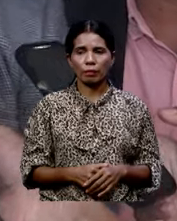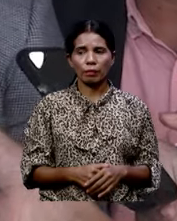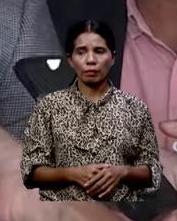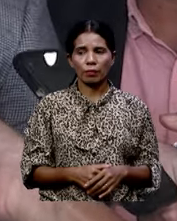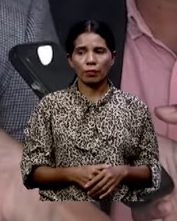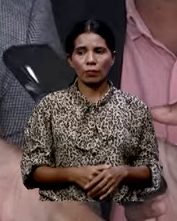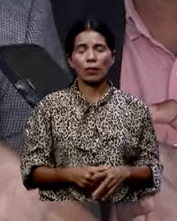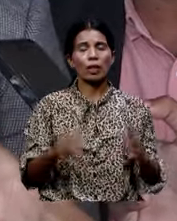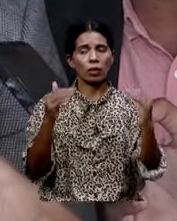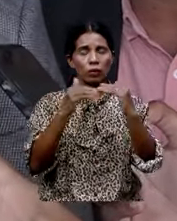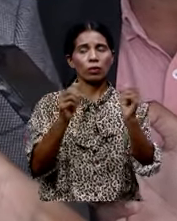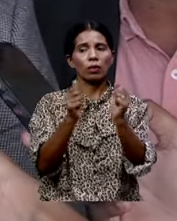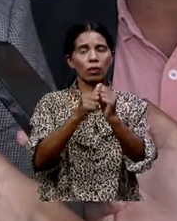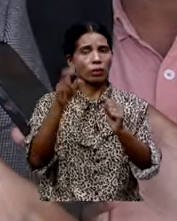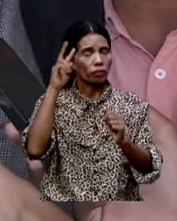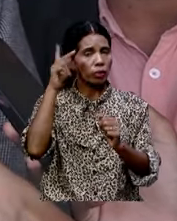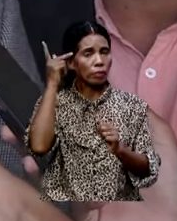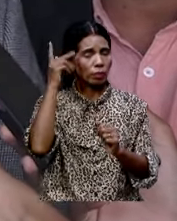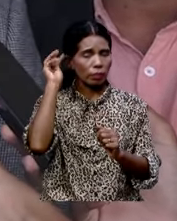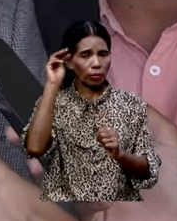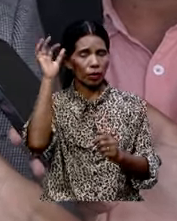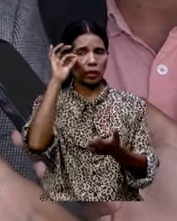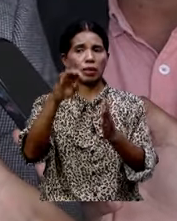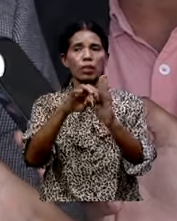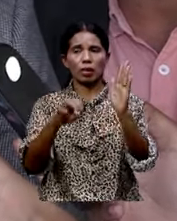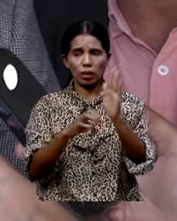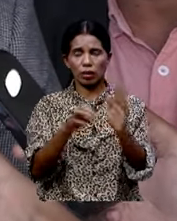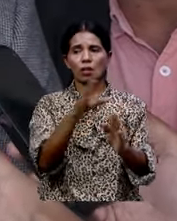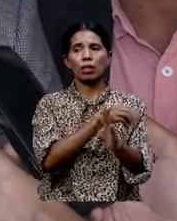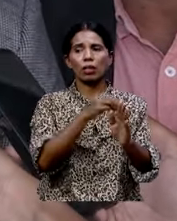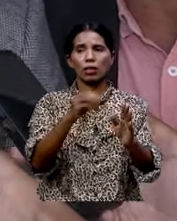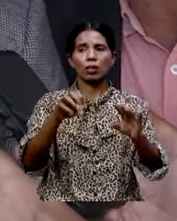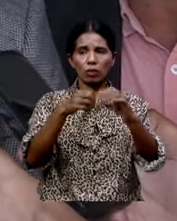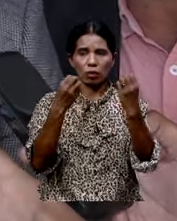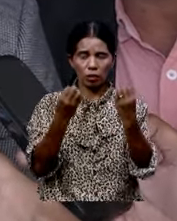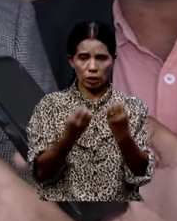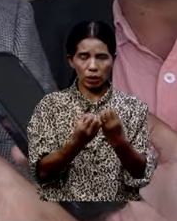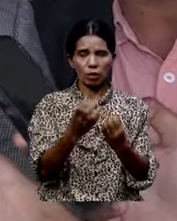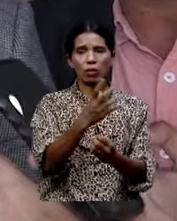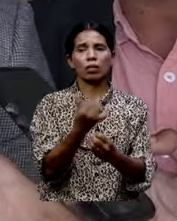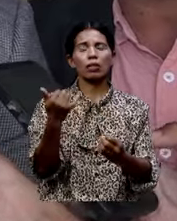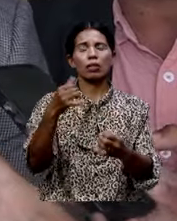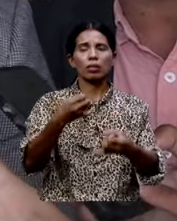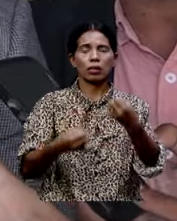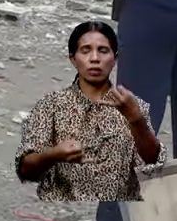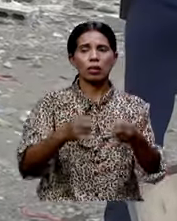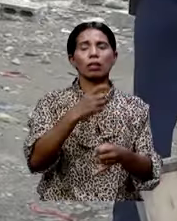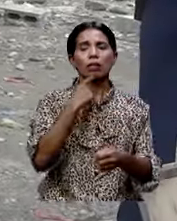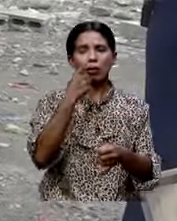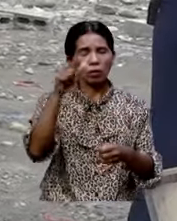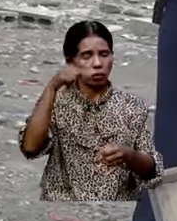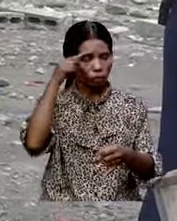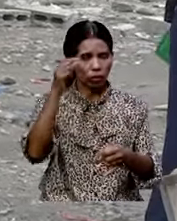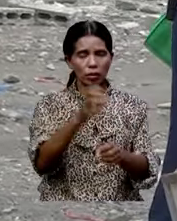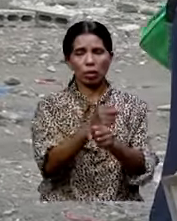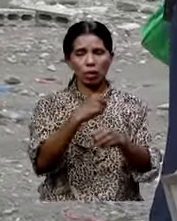A foi encontro o vice-primeiro-ministro no secretário-estado assunto toponimia na organização urbana, inspetor-geral Diogo Hatete, governo se